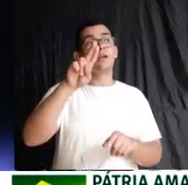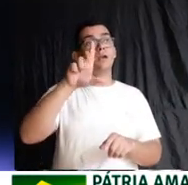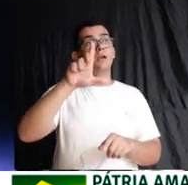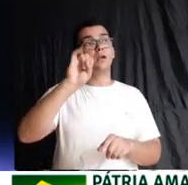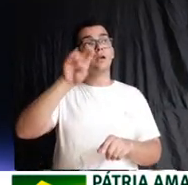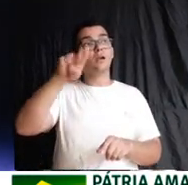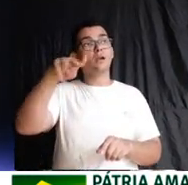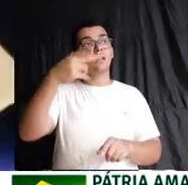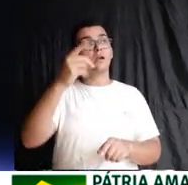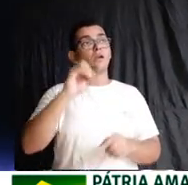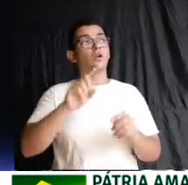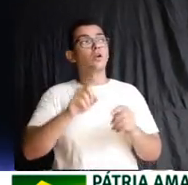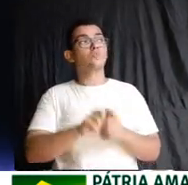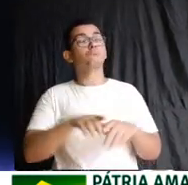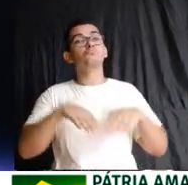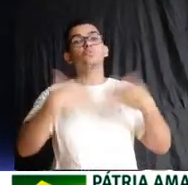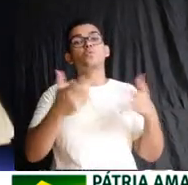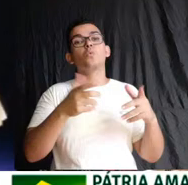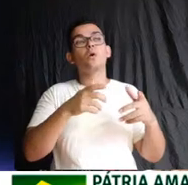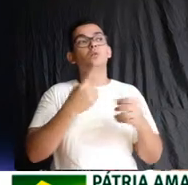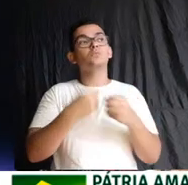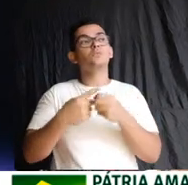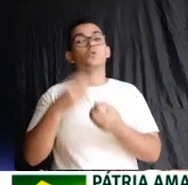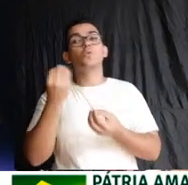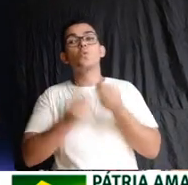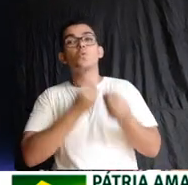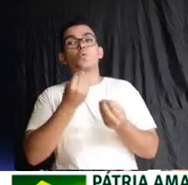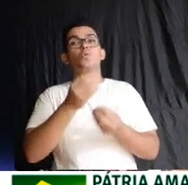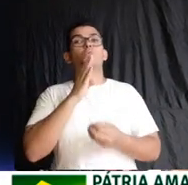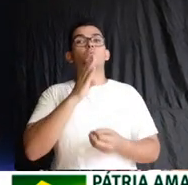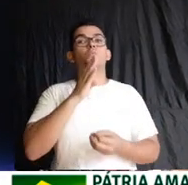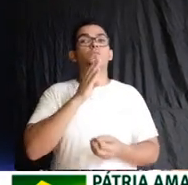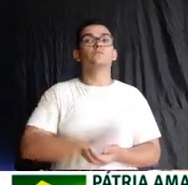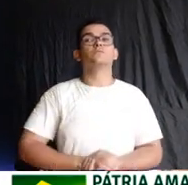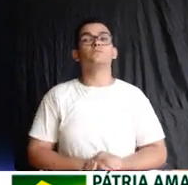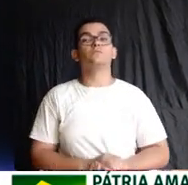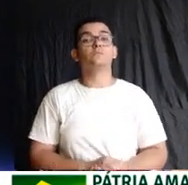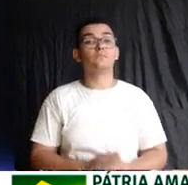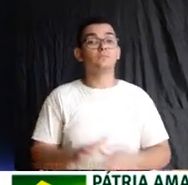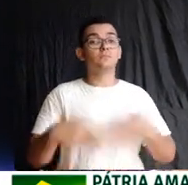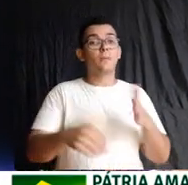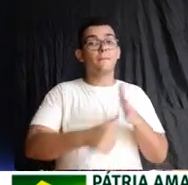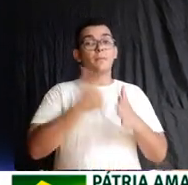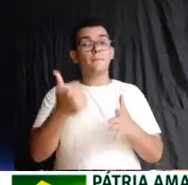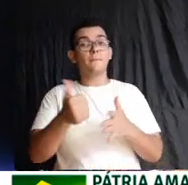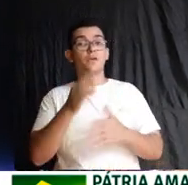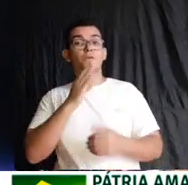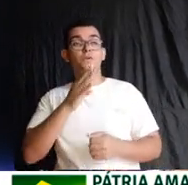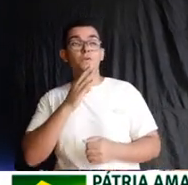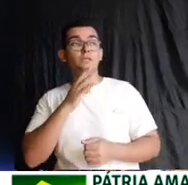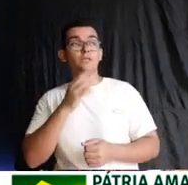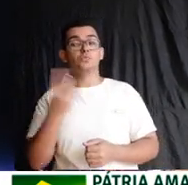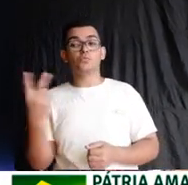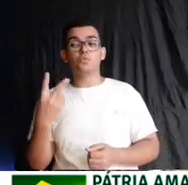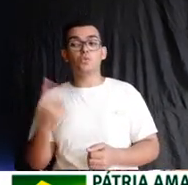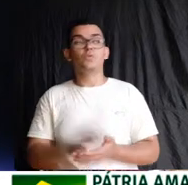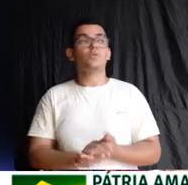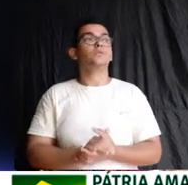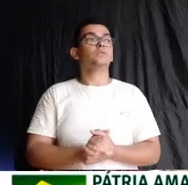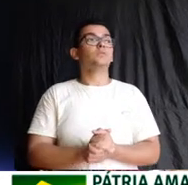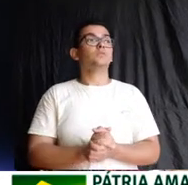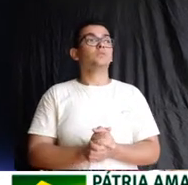Também tocando por aí? Primeiro a gente se conheceu, eu e o Jackson, né? A gente fazia só nós dois. Depois fazia